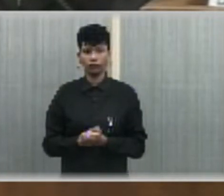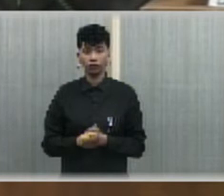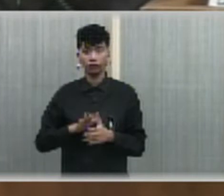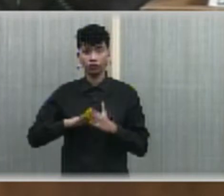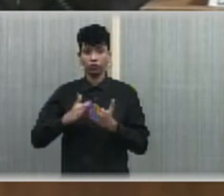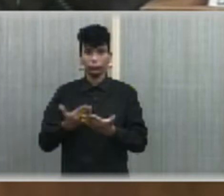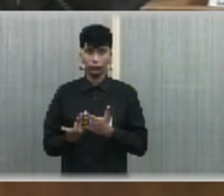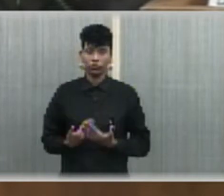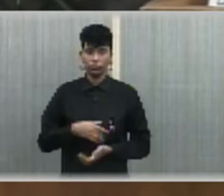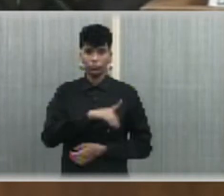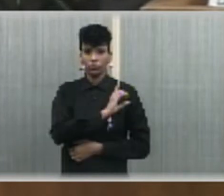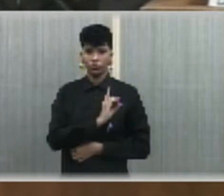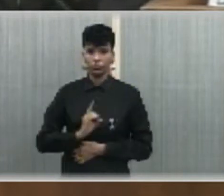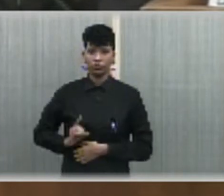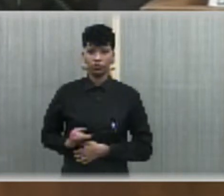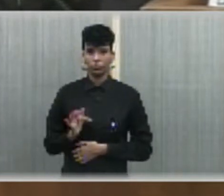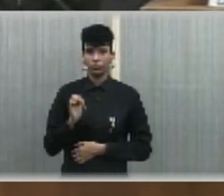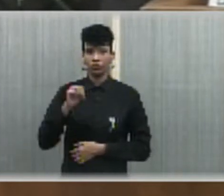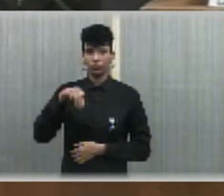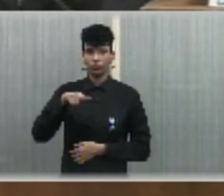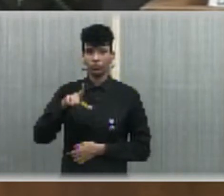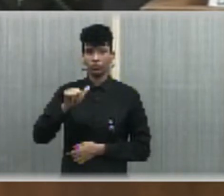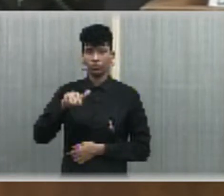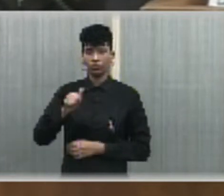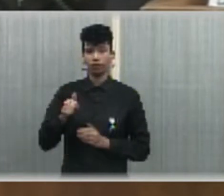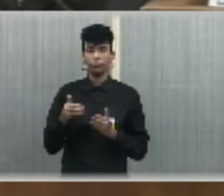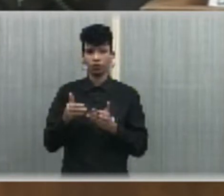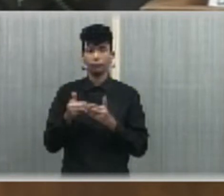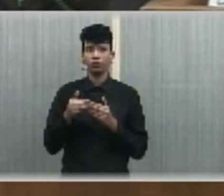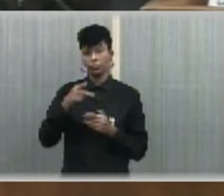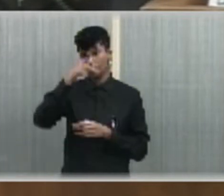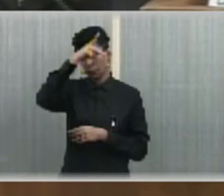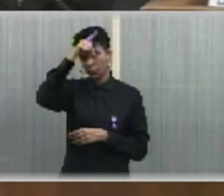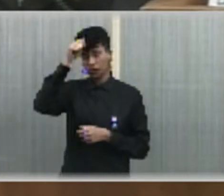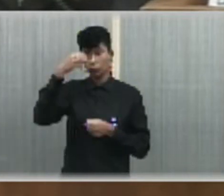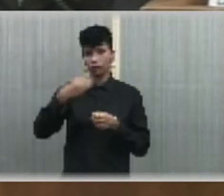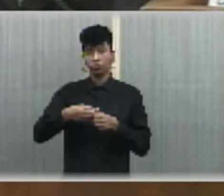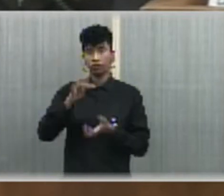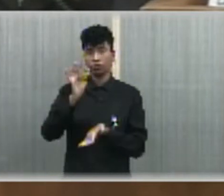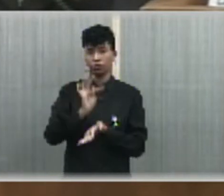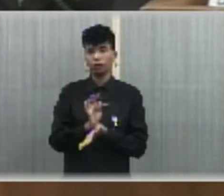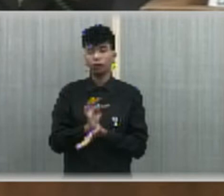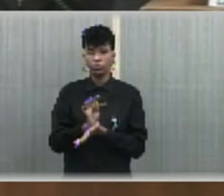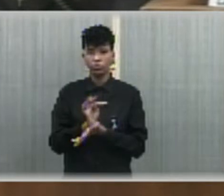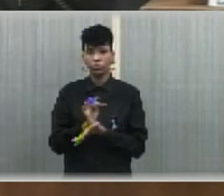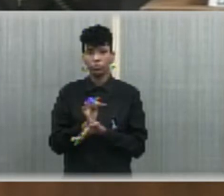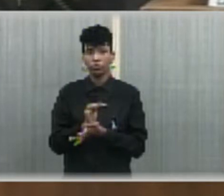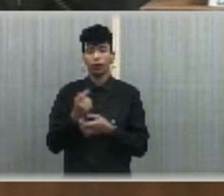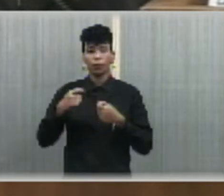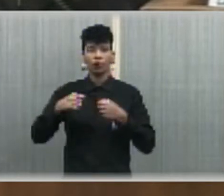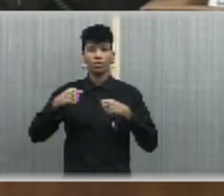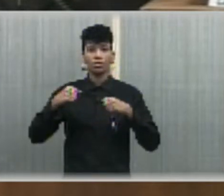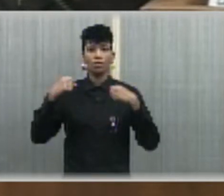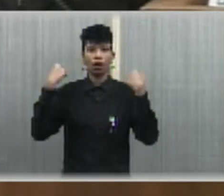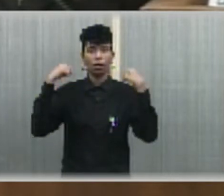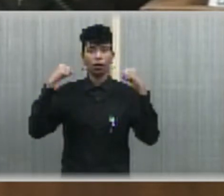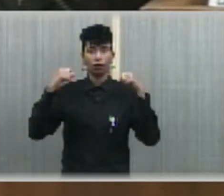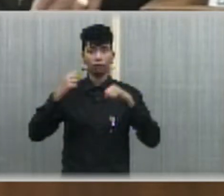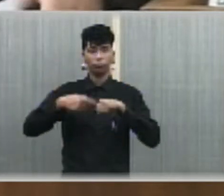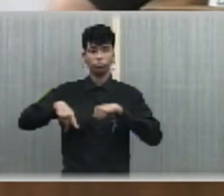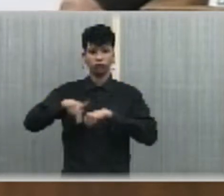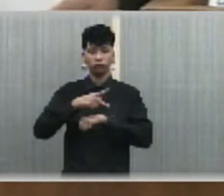requerimento do deputado Francisco Lima, solicitando à Prefeitura Municipal de Teresina a implantação de uma academia popular no bairro